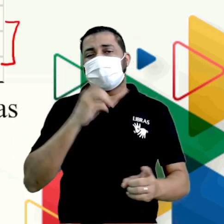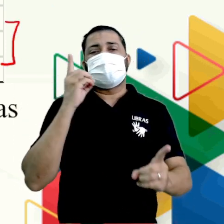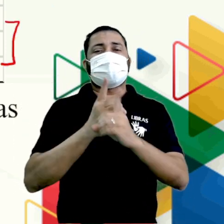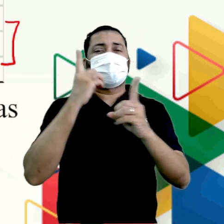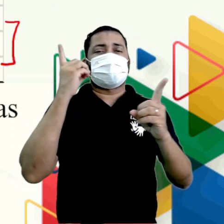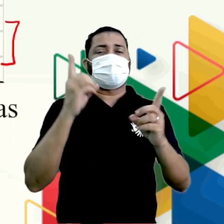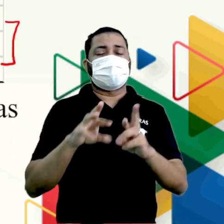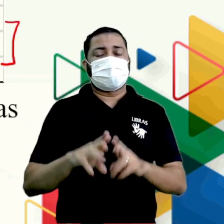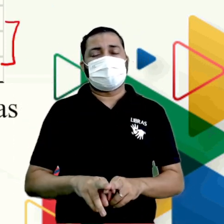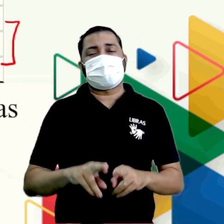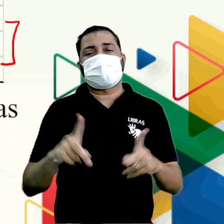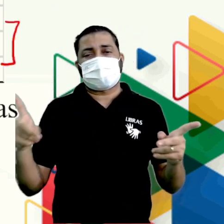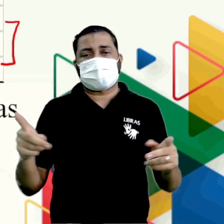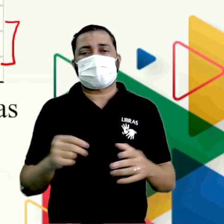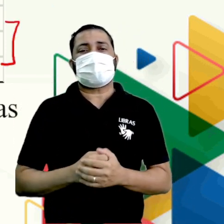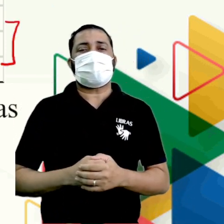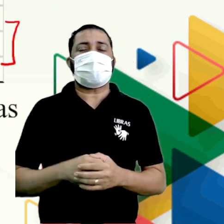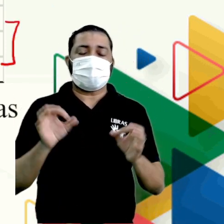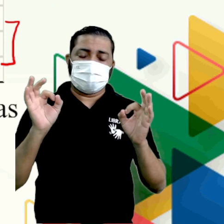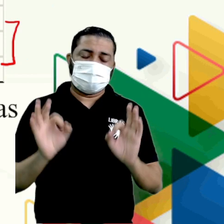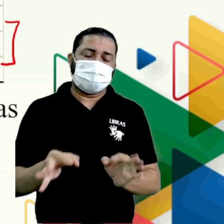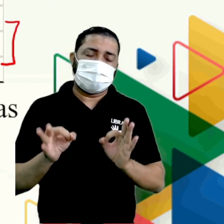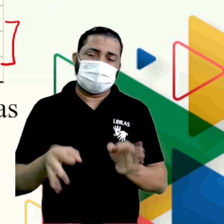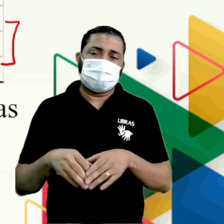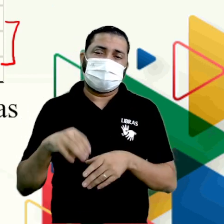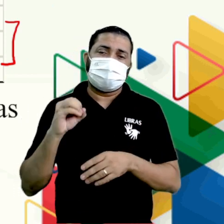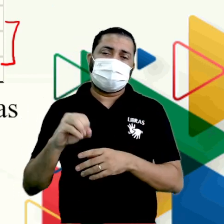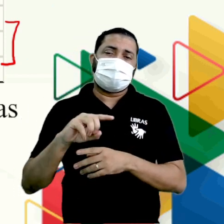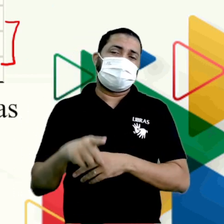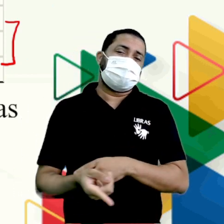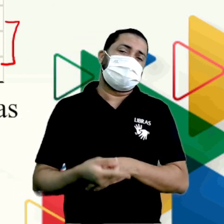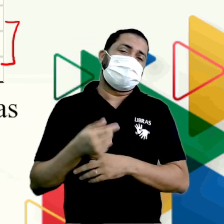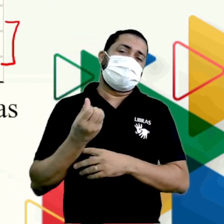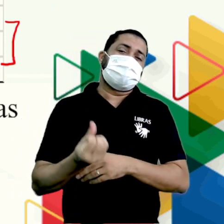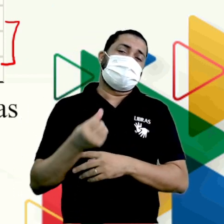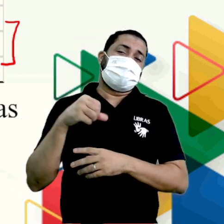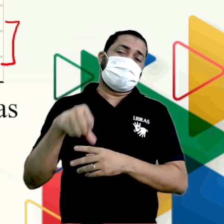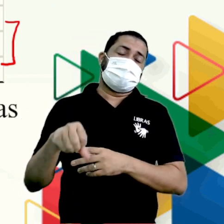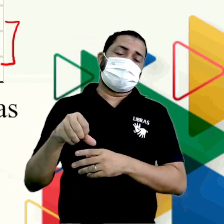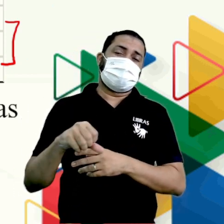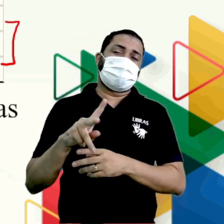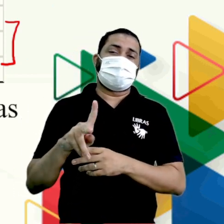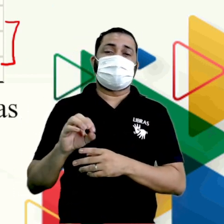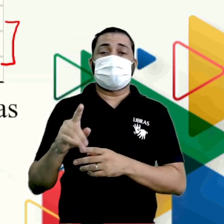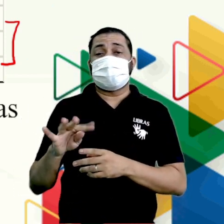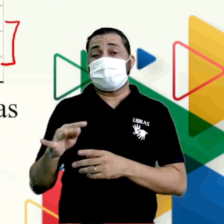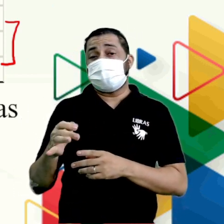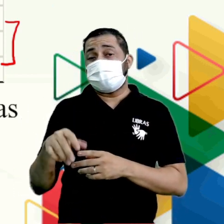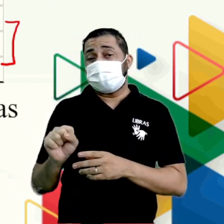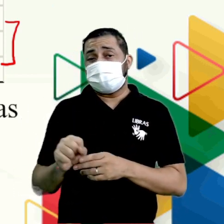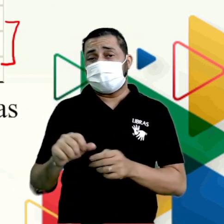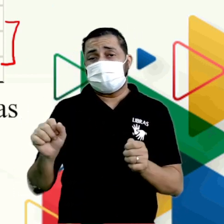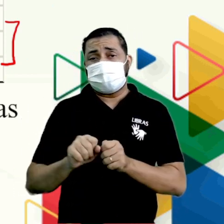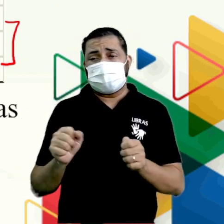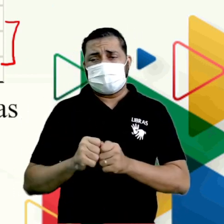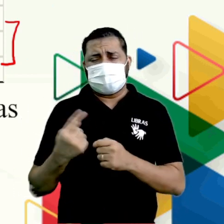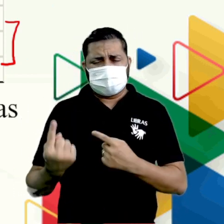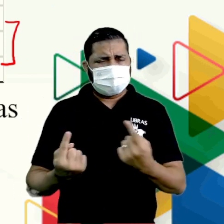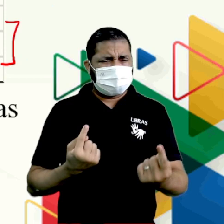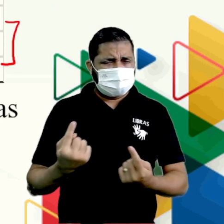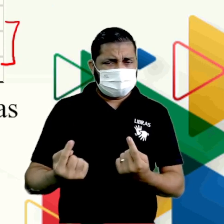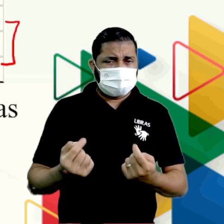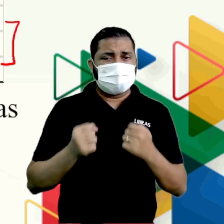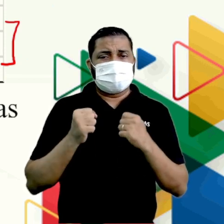achar uma diferença aí que seja exatamente de 0,69 volts. A gente vai fazer isso 1 por 1? Pode